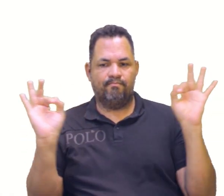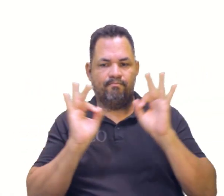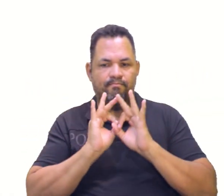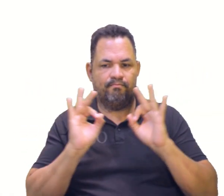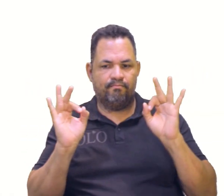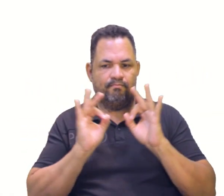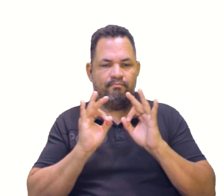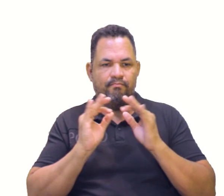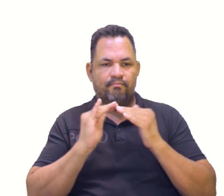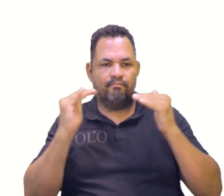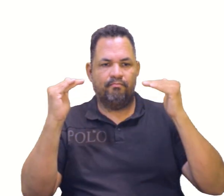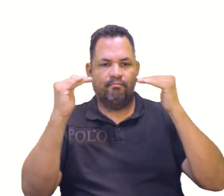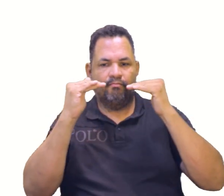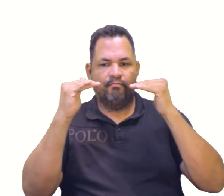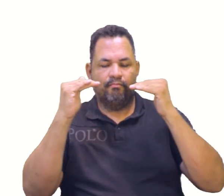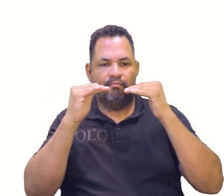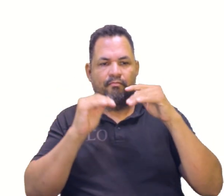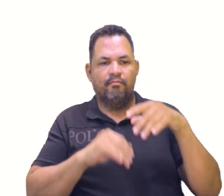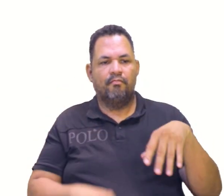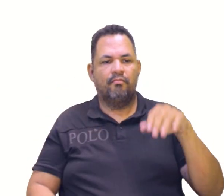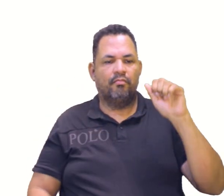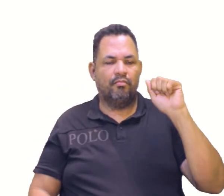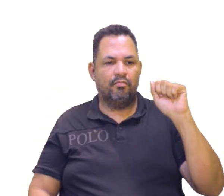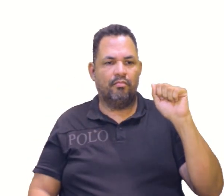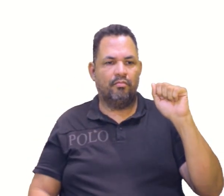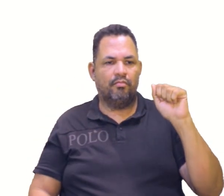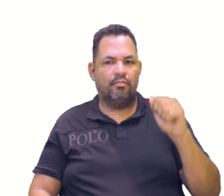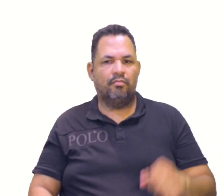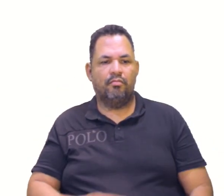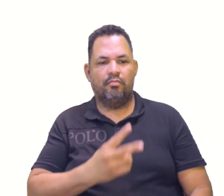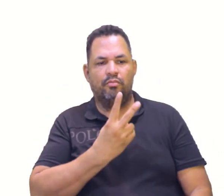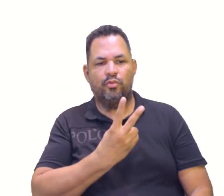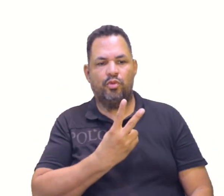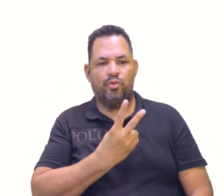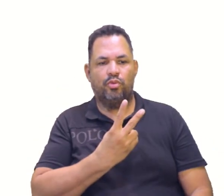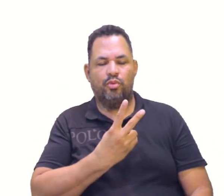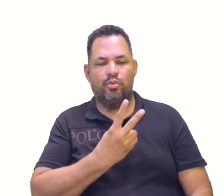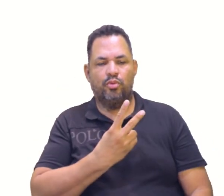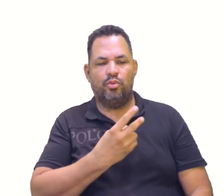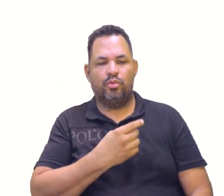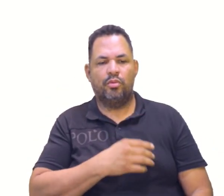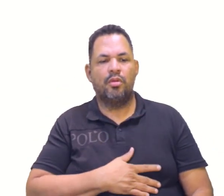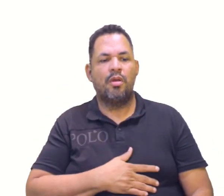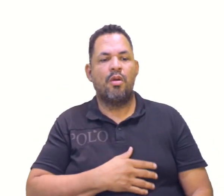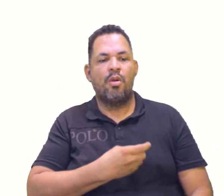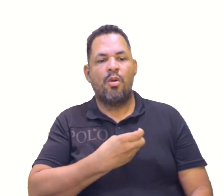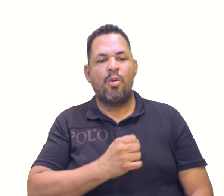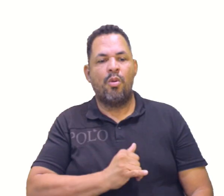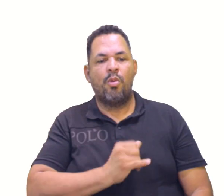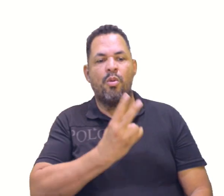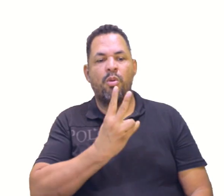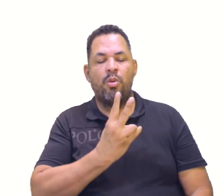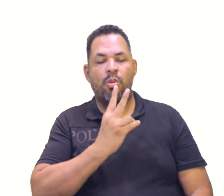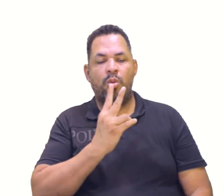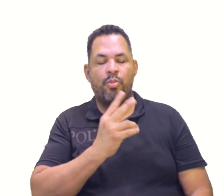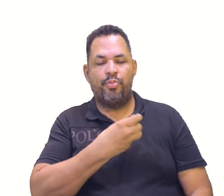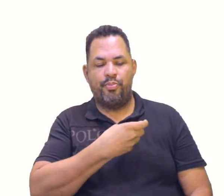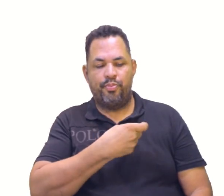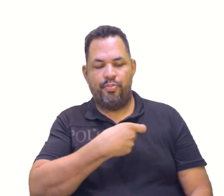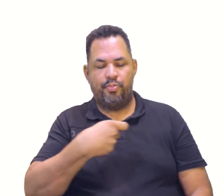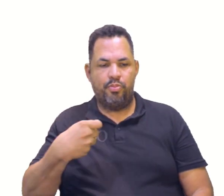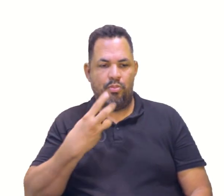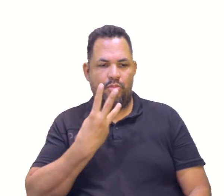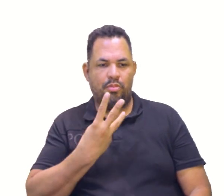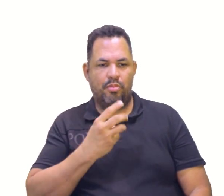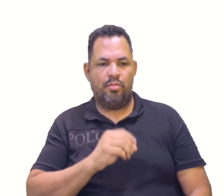lá. Alinhando os pontos no plano. Ponto A, 3 para X. 2 para Y. 2, 3 e sobe 2. 2 para Y. Então esse aqui é o meu ponto